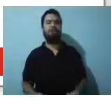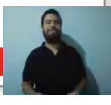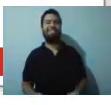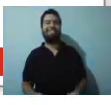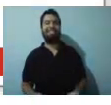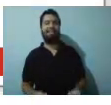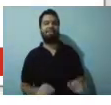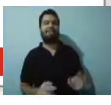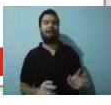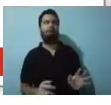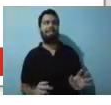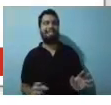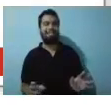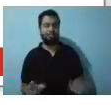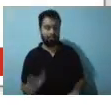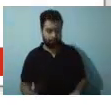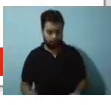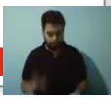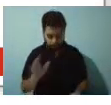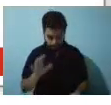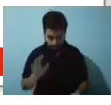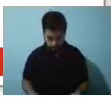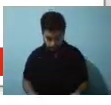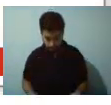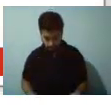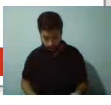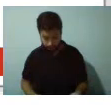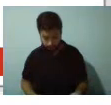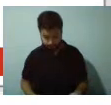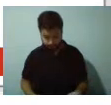arroz, arroz, tem gente que fala arroz, enfim.